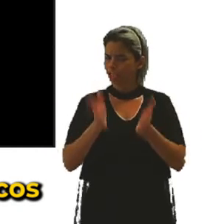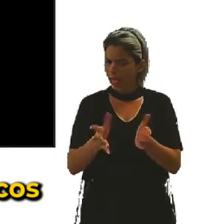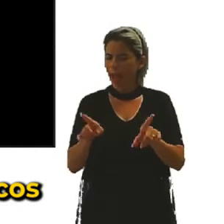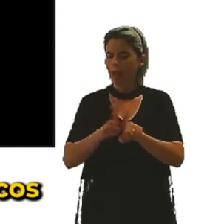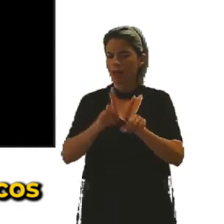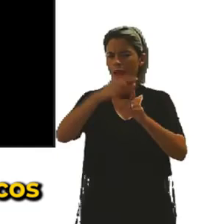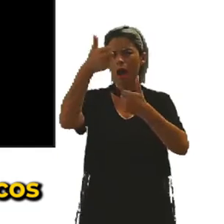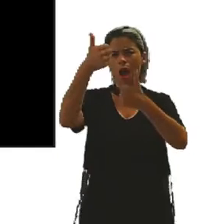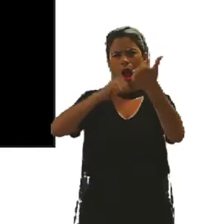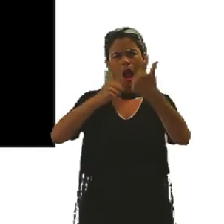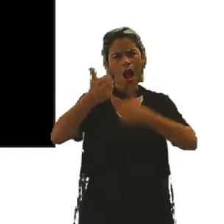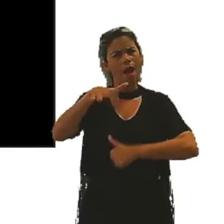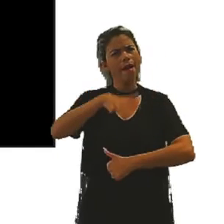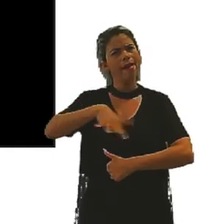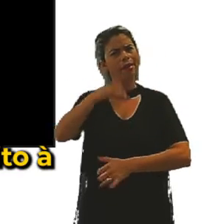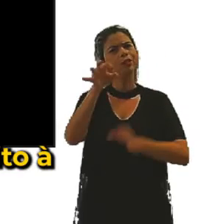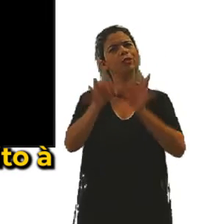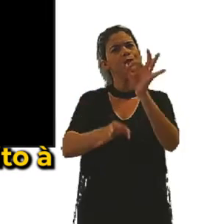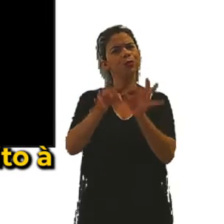fenômenos jurídicos